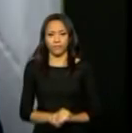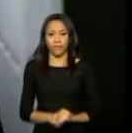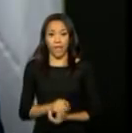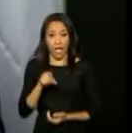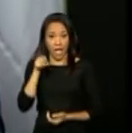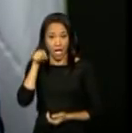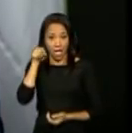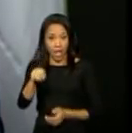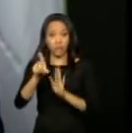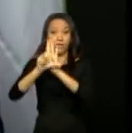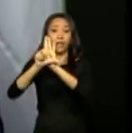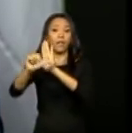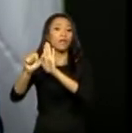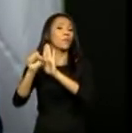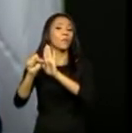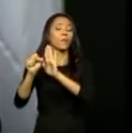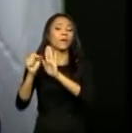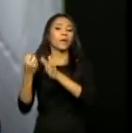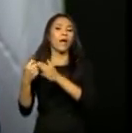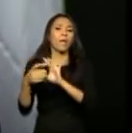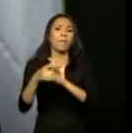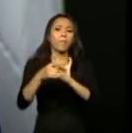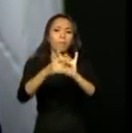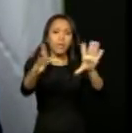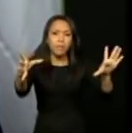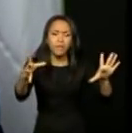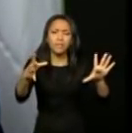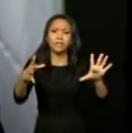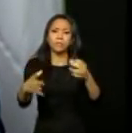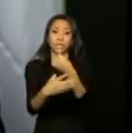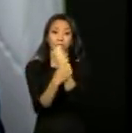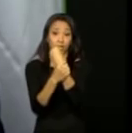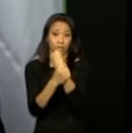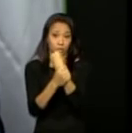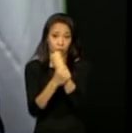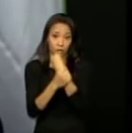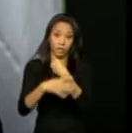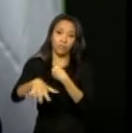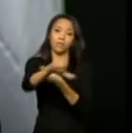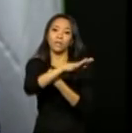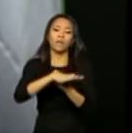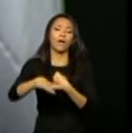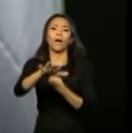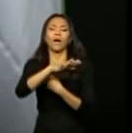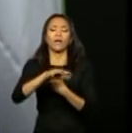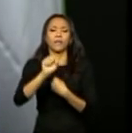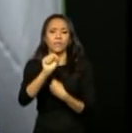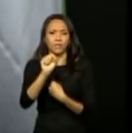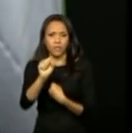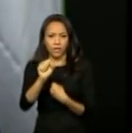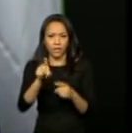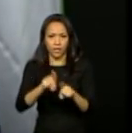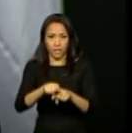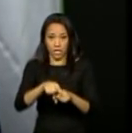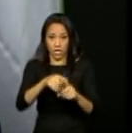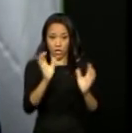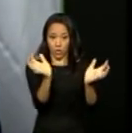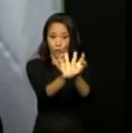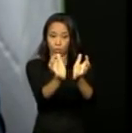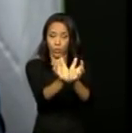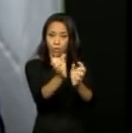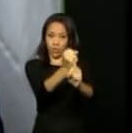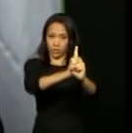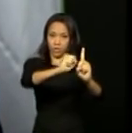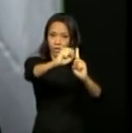Essa lei abre o horizonte para uma maior segurança jurídica no relacionamento entre organizações da sociedade e o